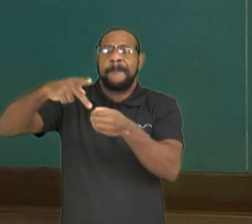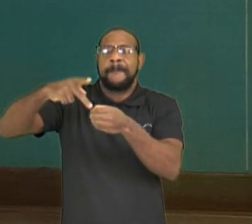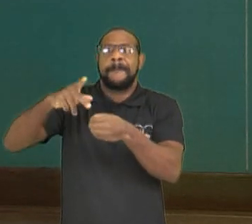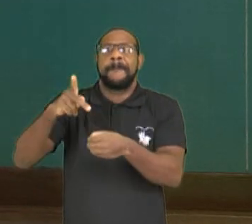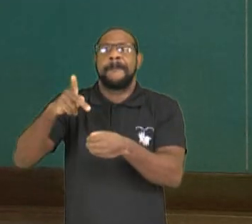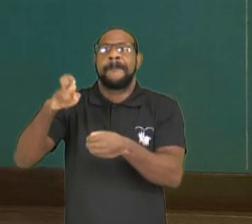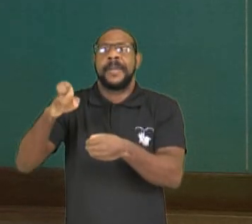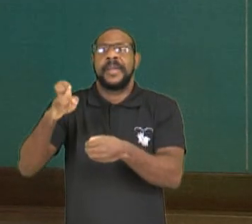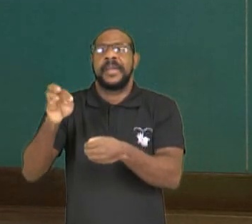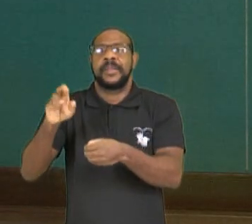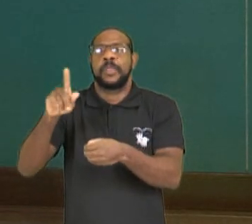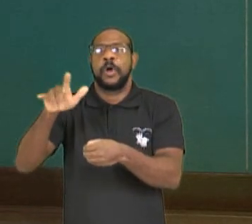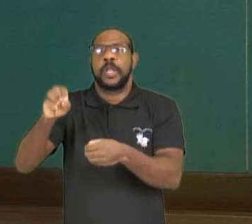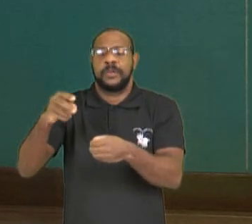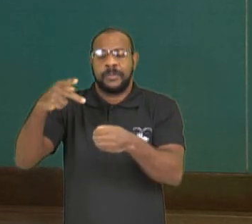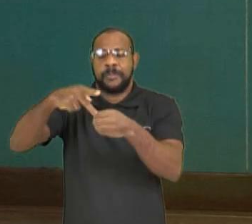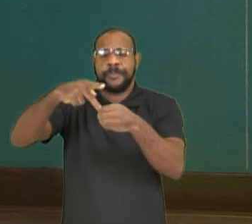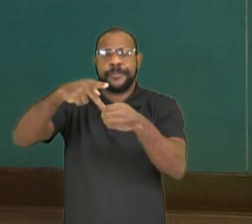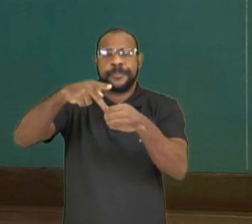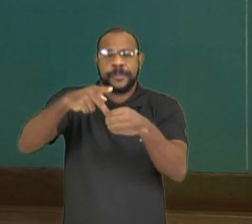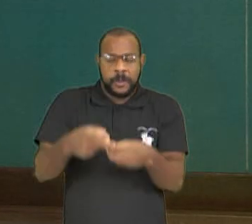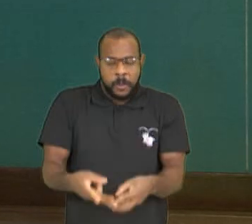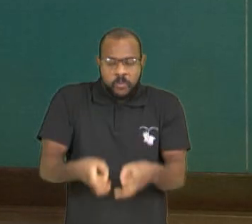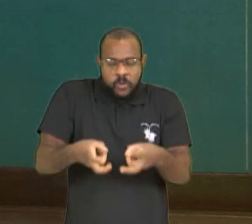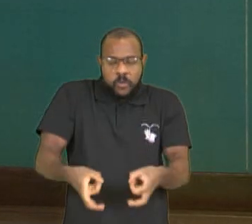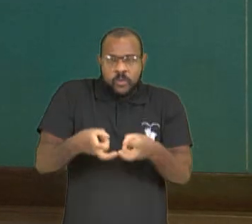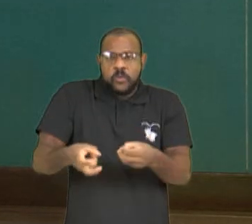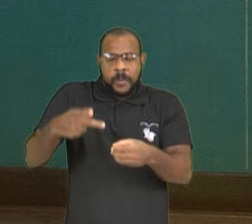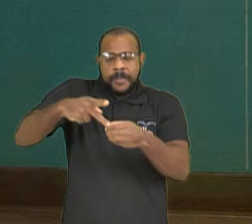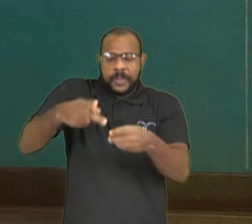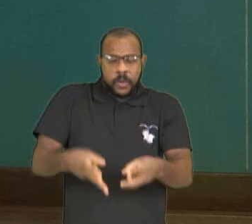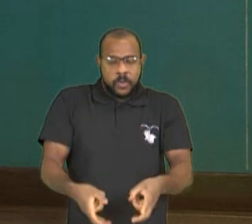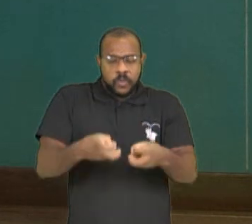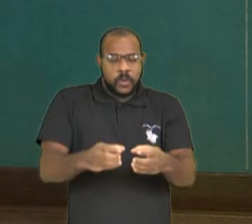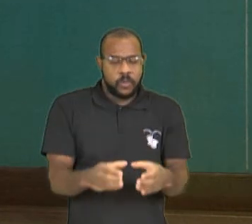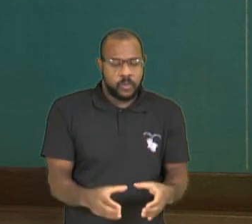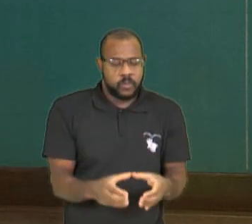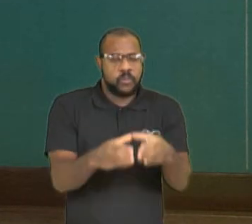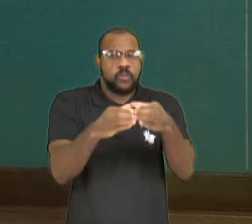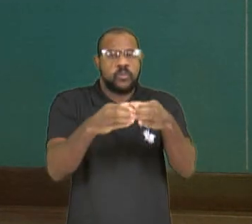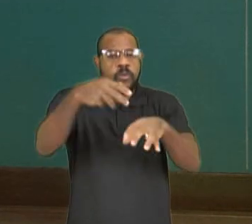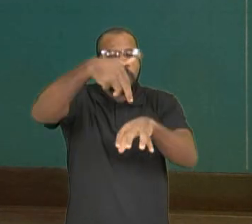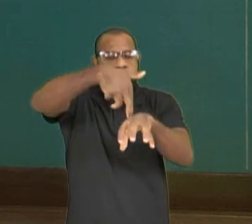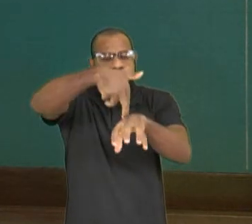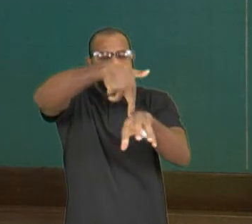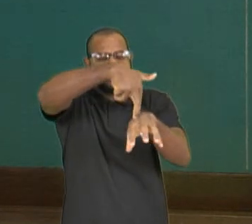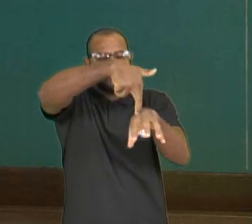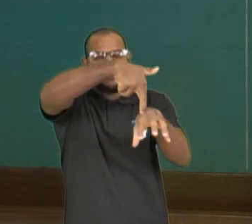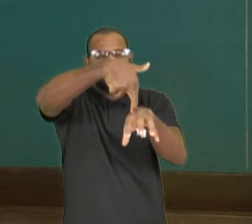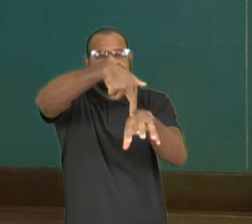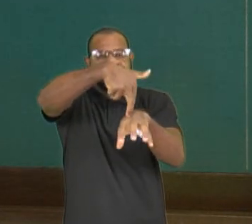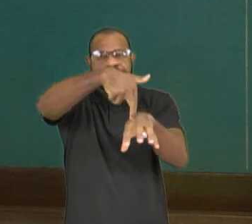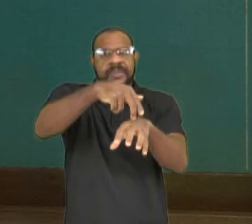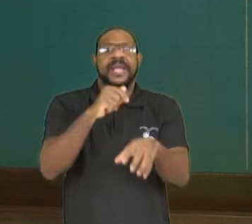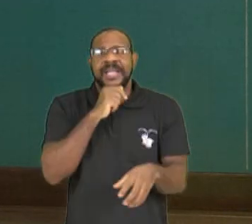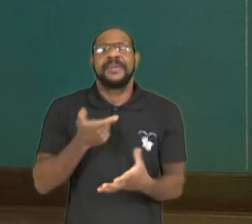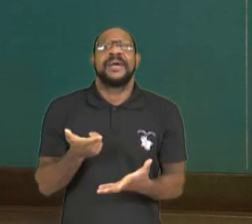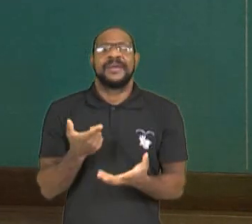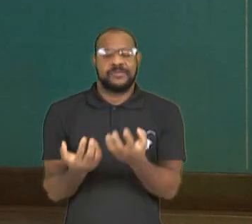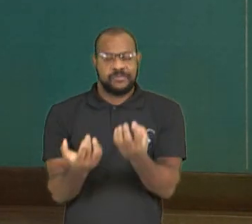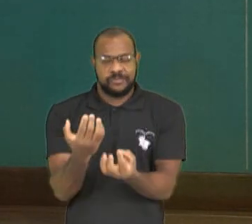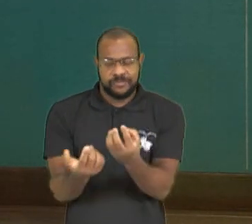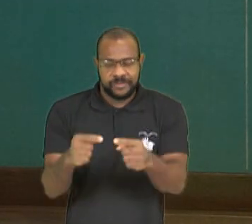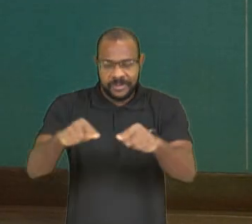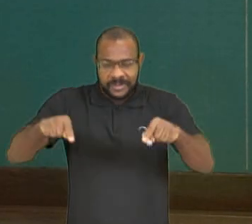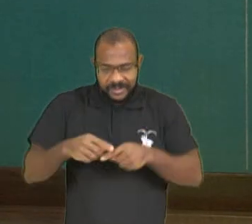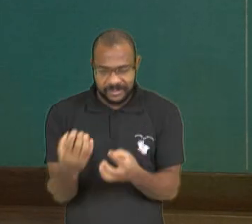partir daqui nós obtemos todas as frações do petróleo. Então, como é que a gasolina, o gás que tem lá no seu fogão,